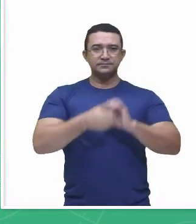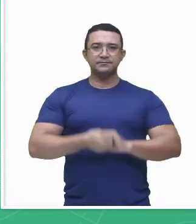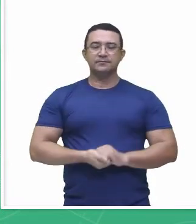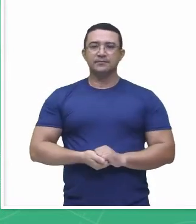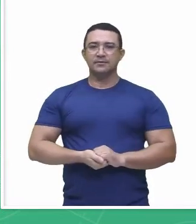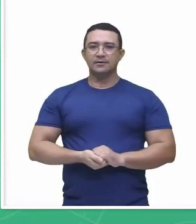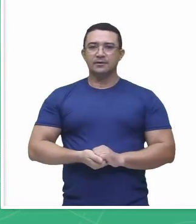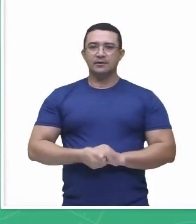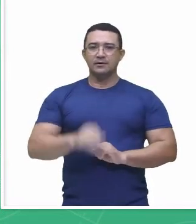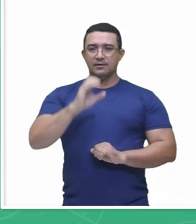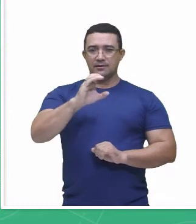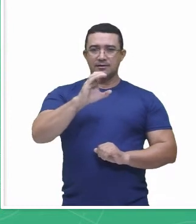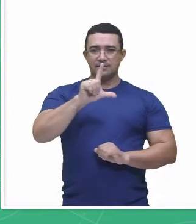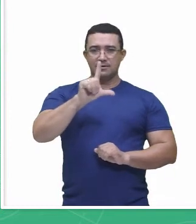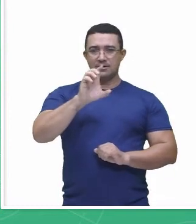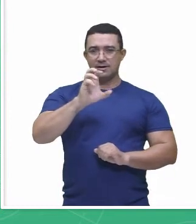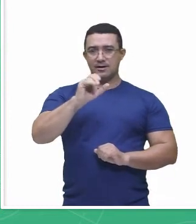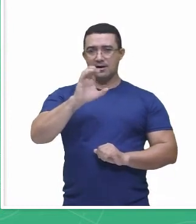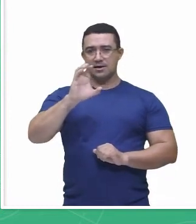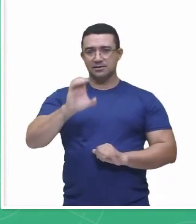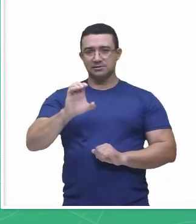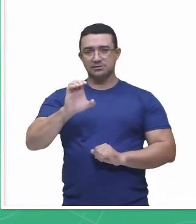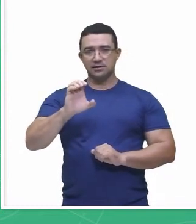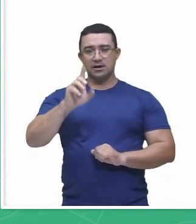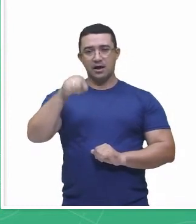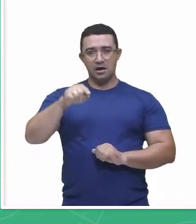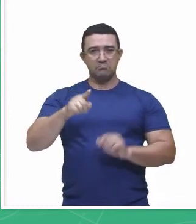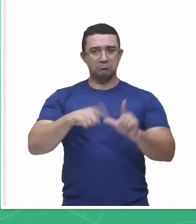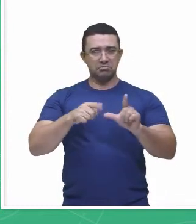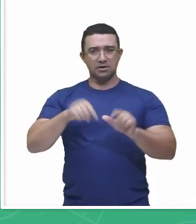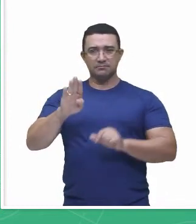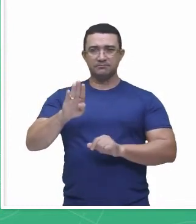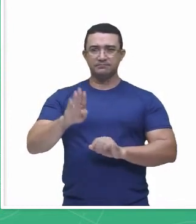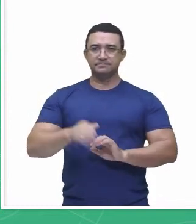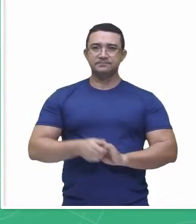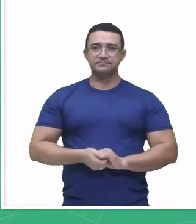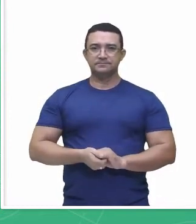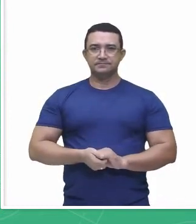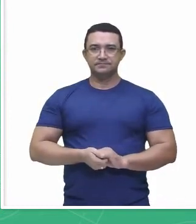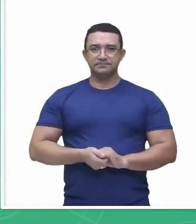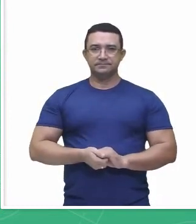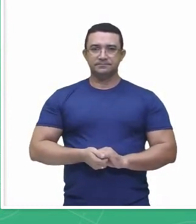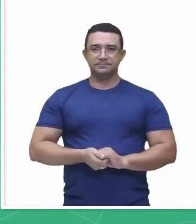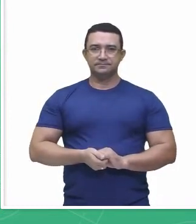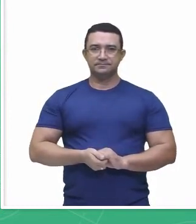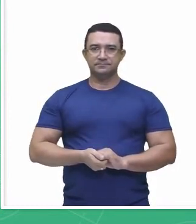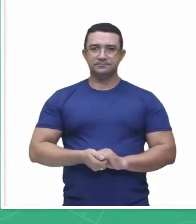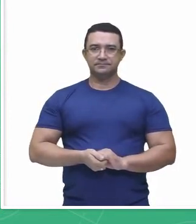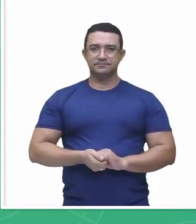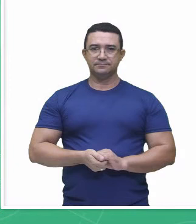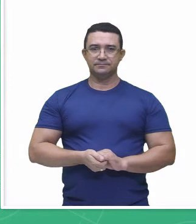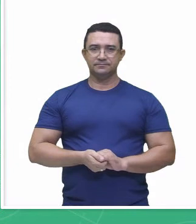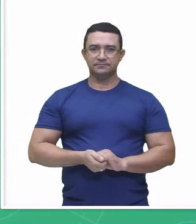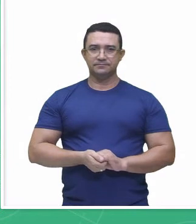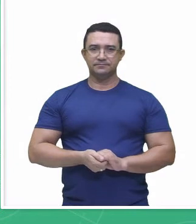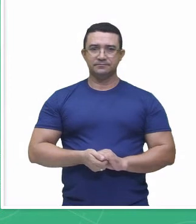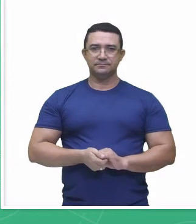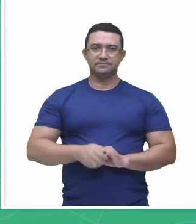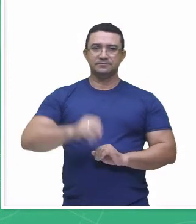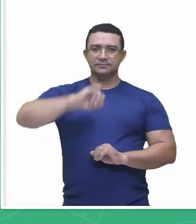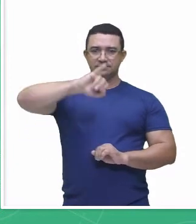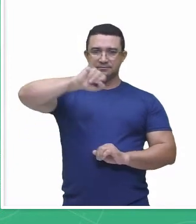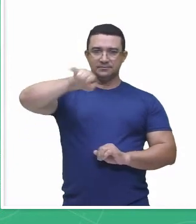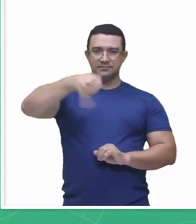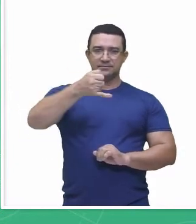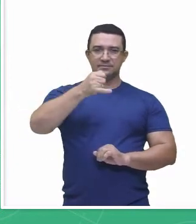Então, a Cleice disse que é a letra B, né? Ela respondeu isto. Vamos ver se mais gente concorda? A Júlia acha